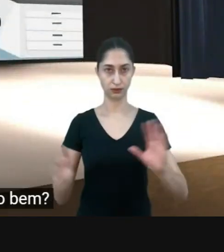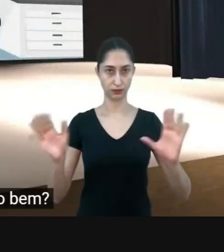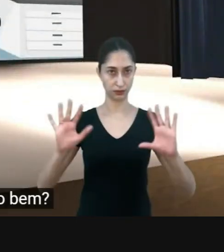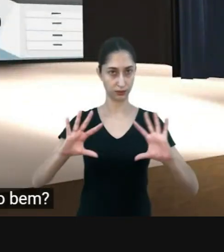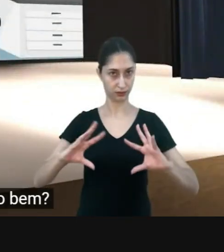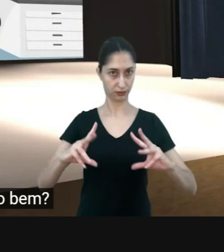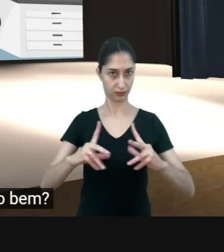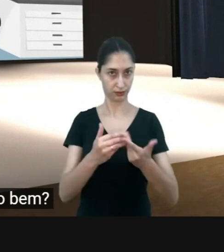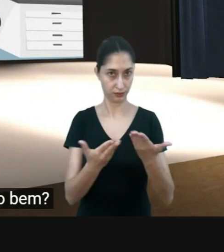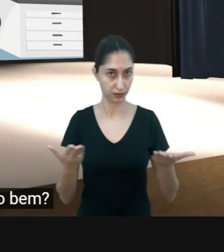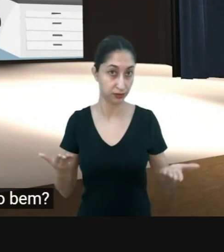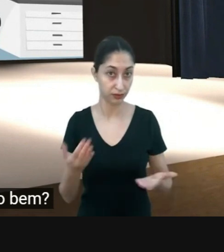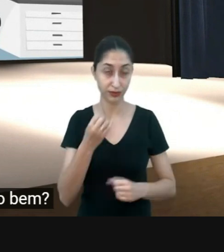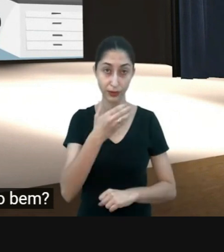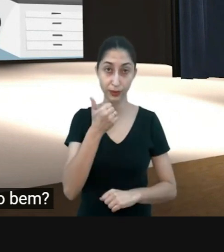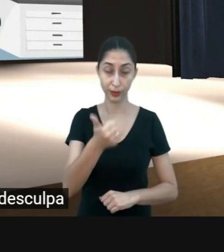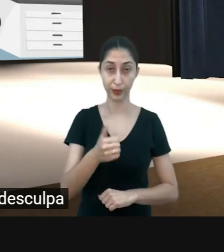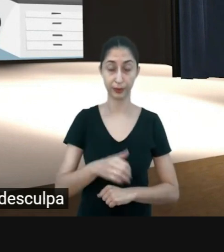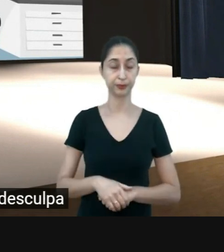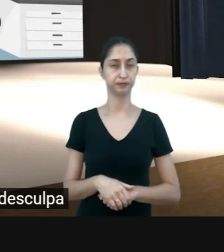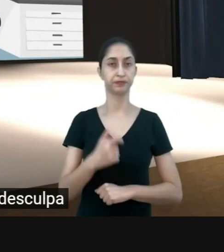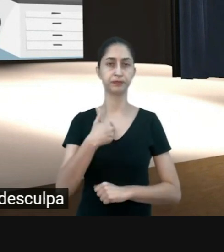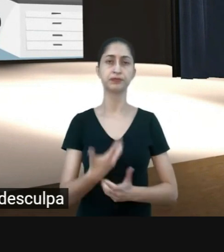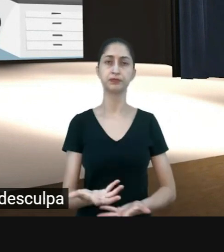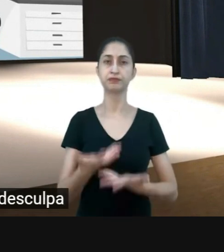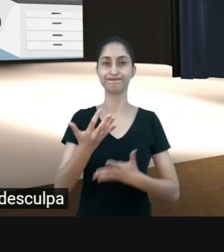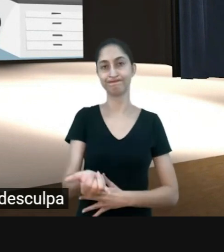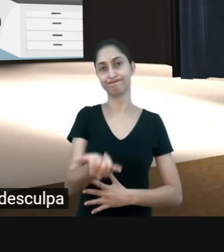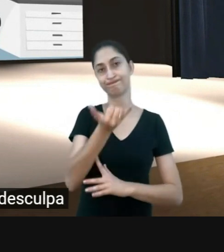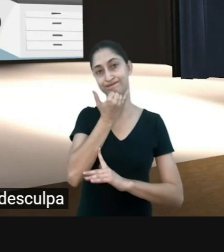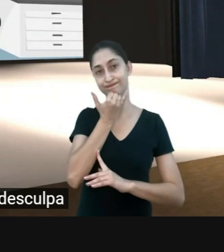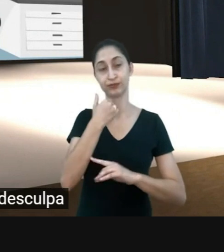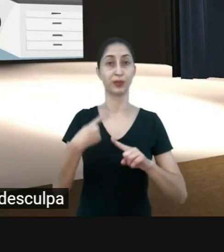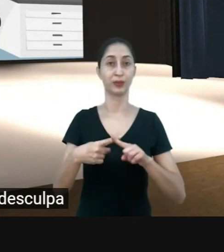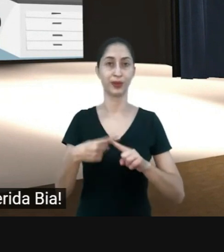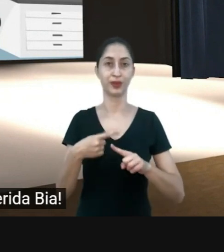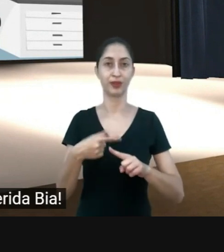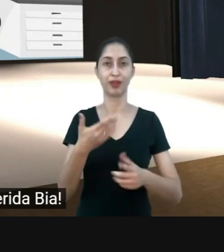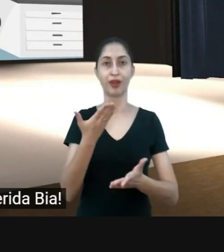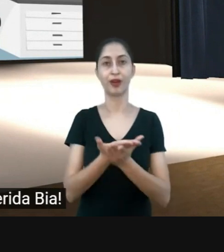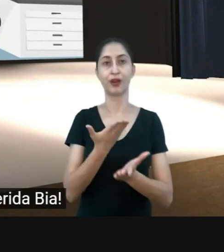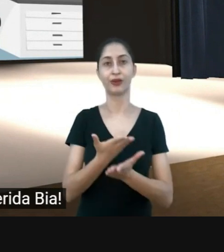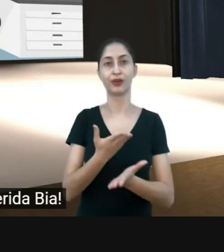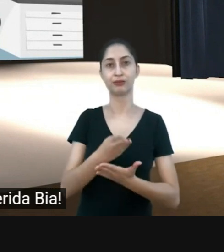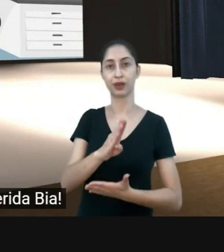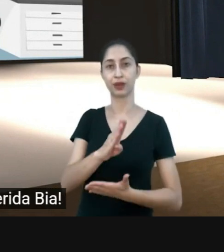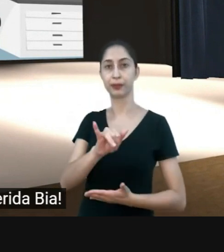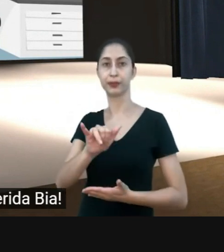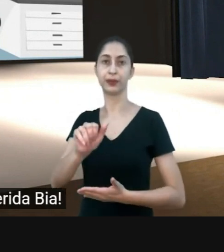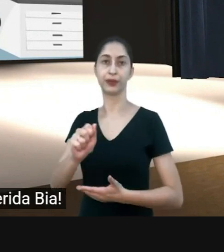Olá, amigo prevencionista, tudo bem? Primeiro, eu gostaria de pedir desculpa por ter interrompido a aula da nossa querida